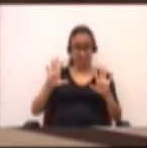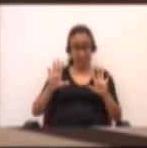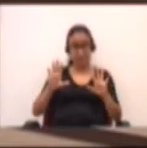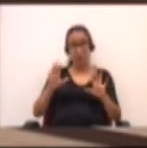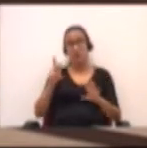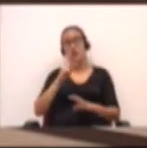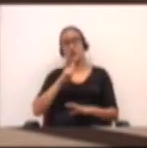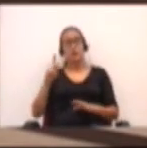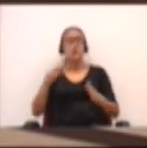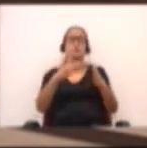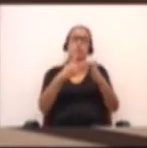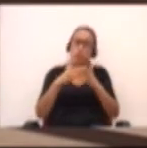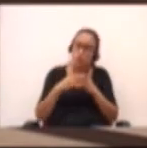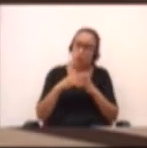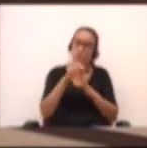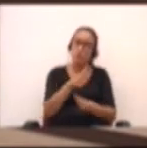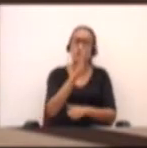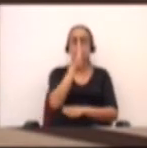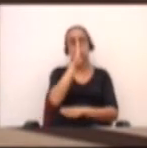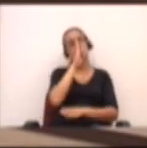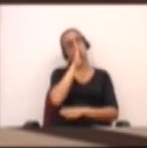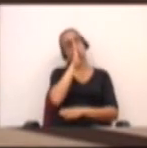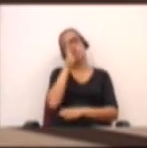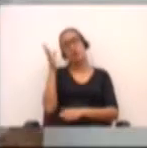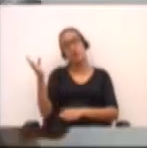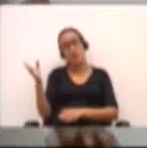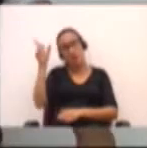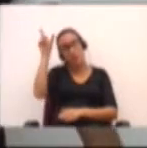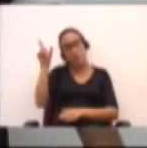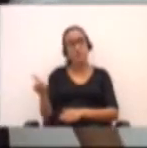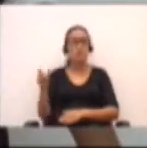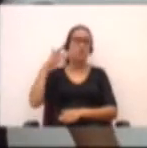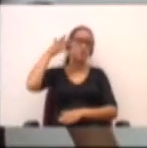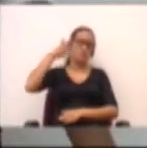vamos ouvir o senhor José Carlos Pereira.